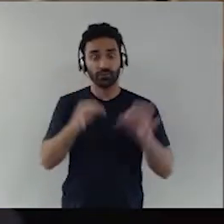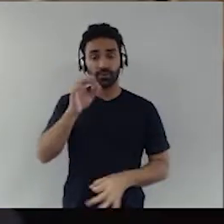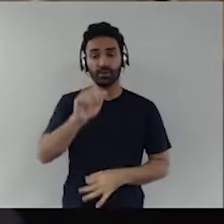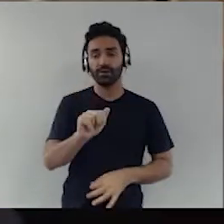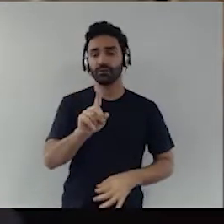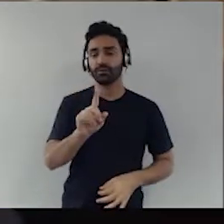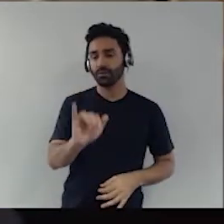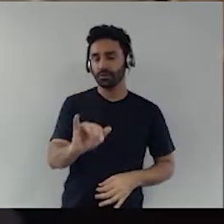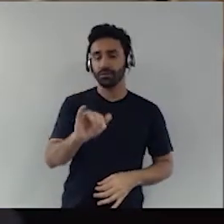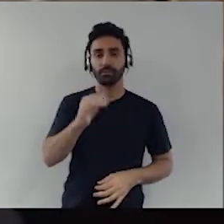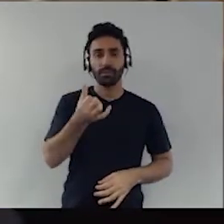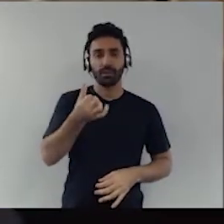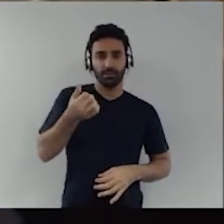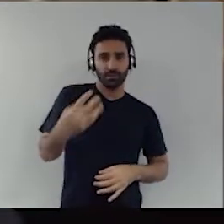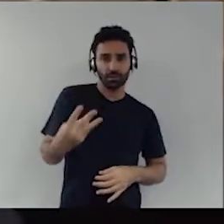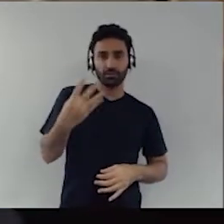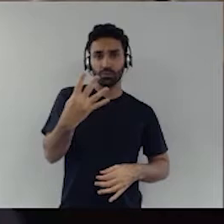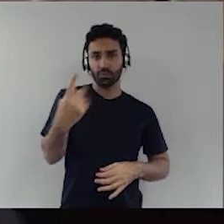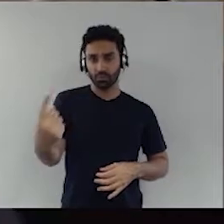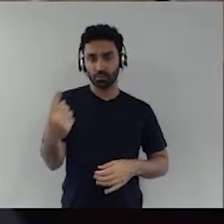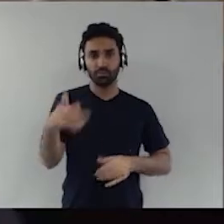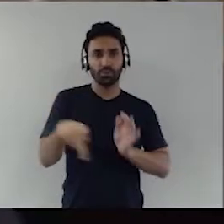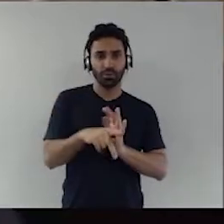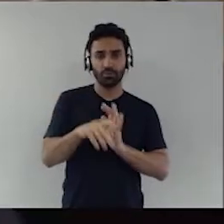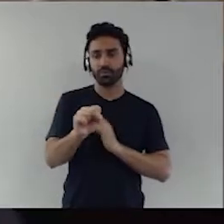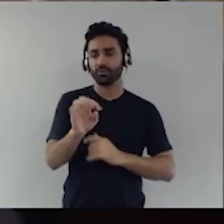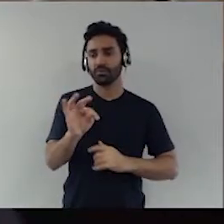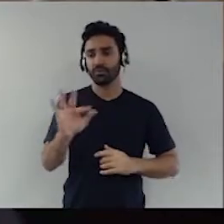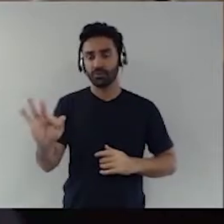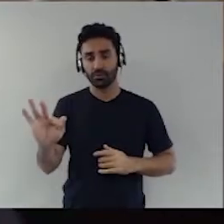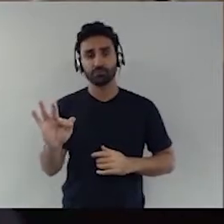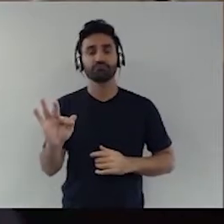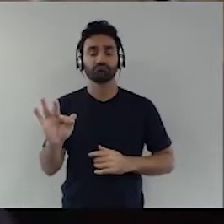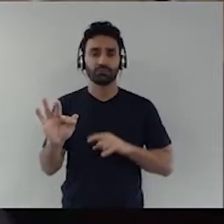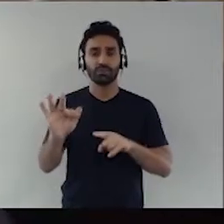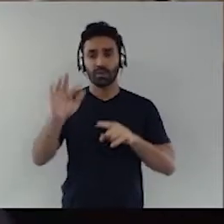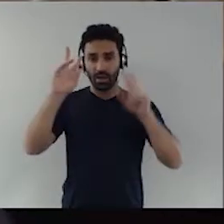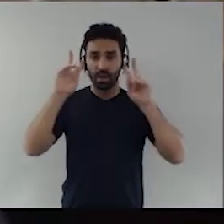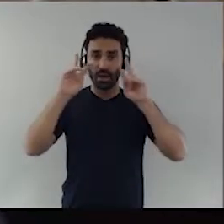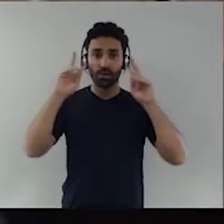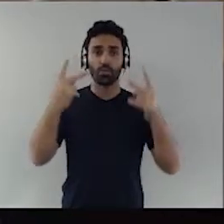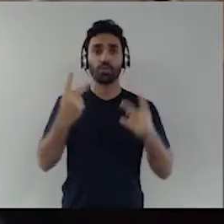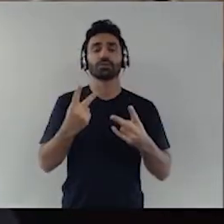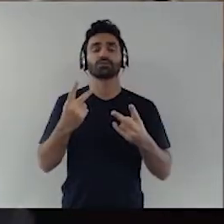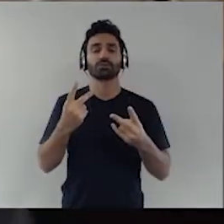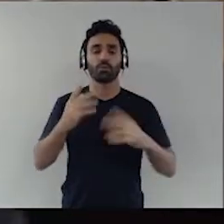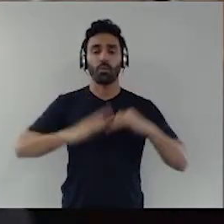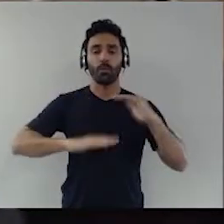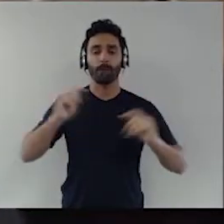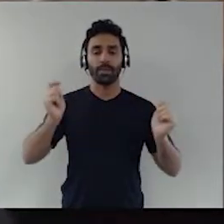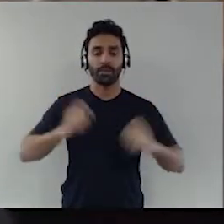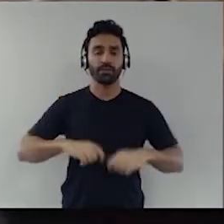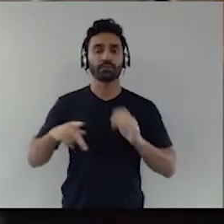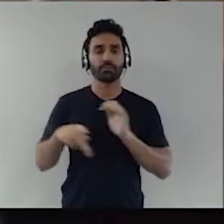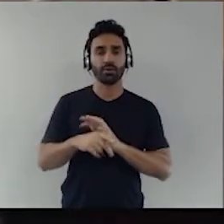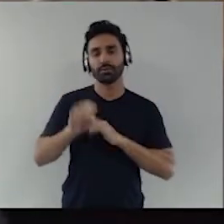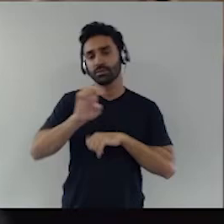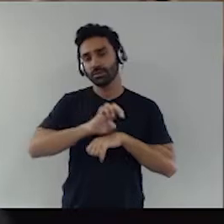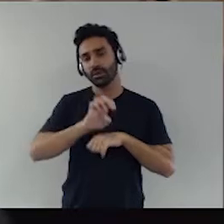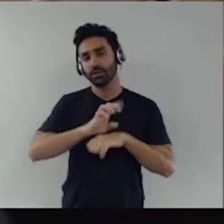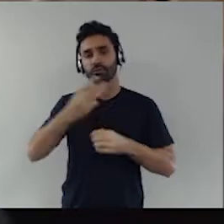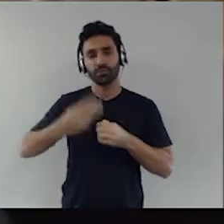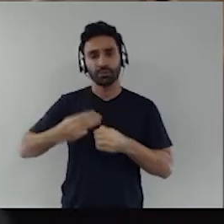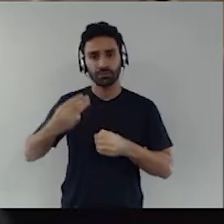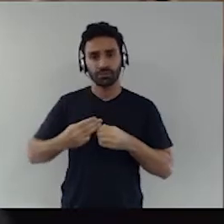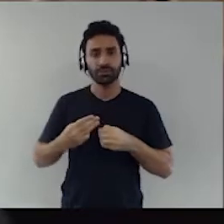ADI 6341 do Supremo Tribunal Federal, que reconheceu a competência concorrente dos estados e municípios para a tomada